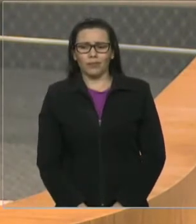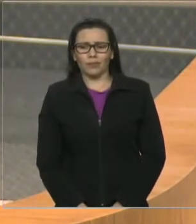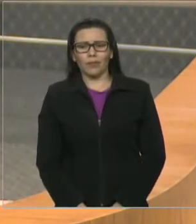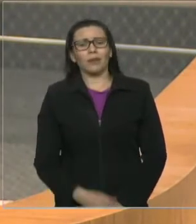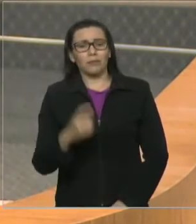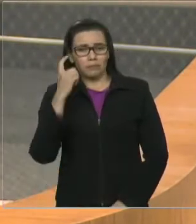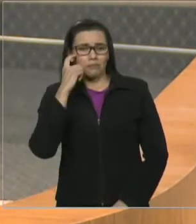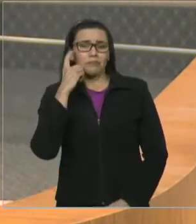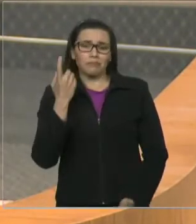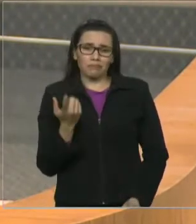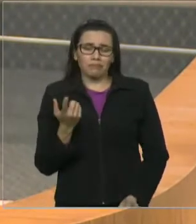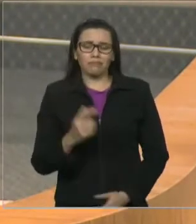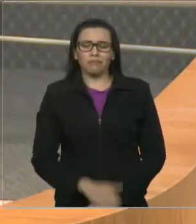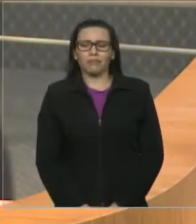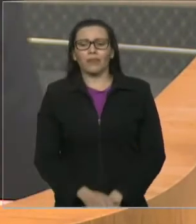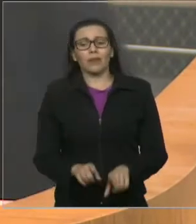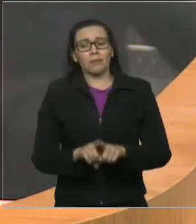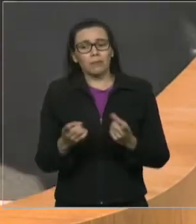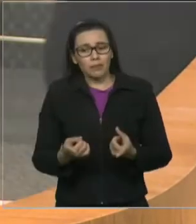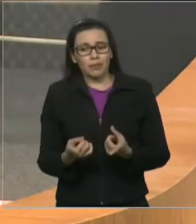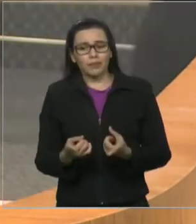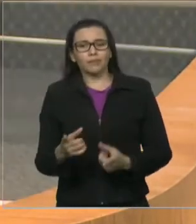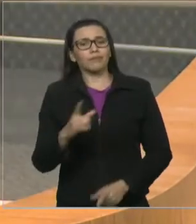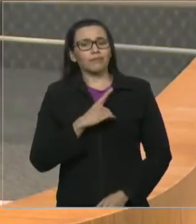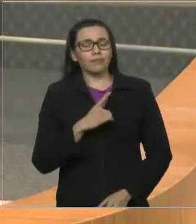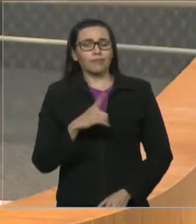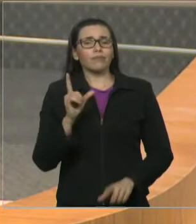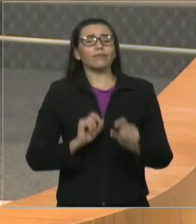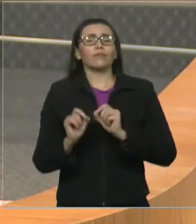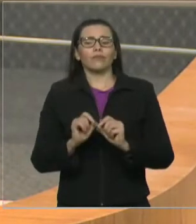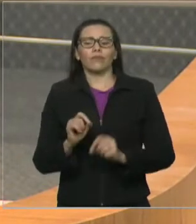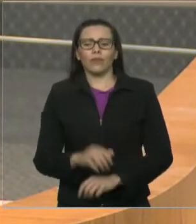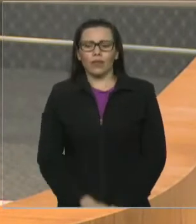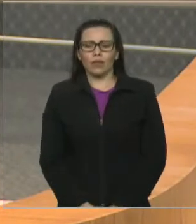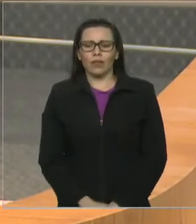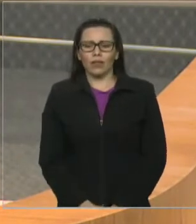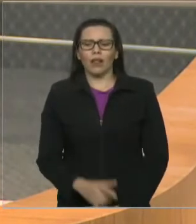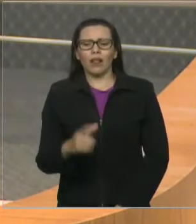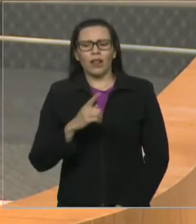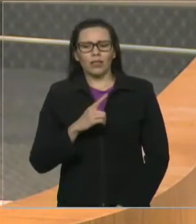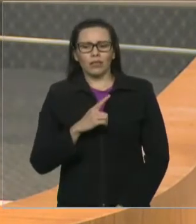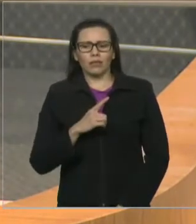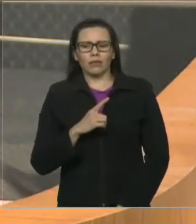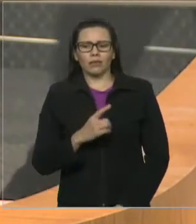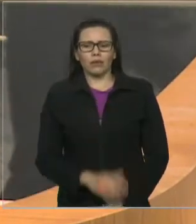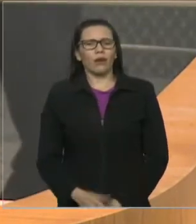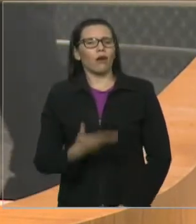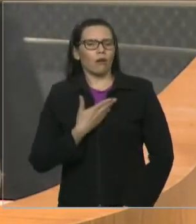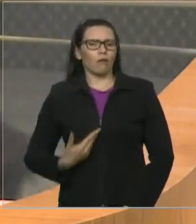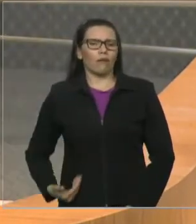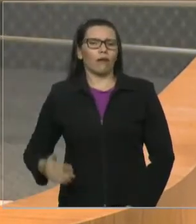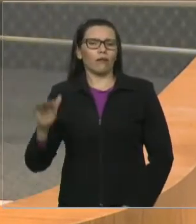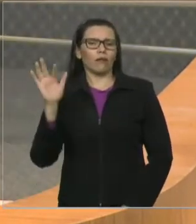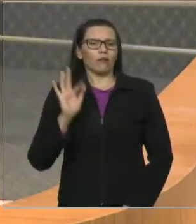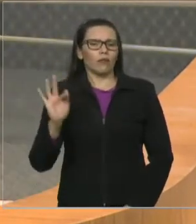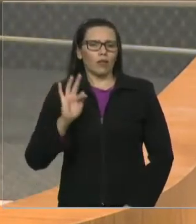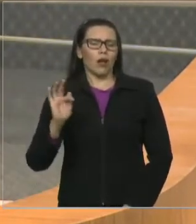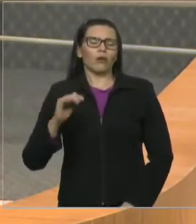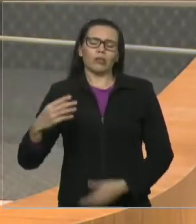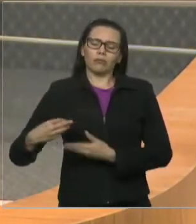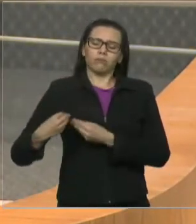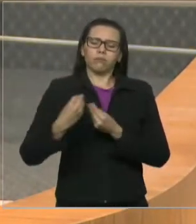R$20 mil. Mas, felizmente, para isso, nós temos aí uma linha de federal para fornecimento dessa